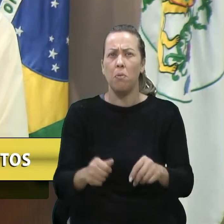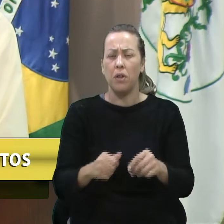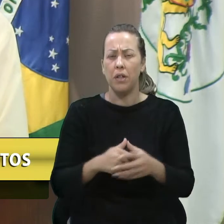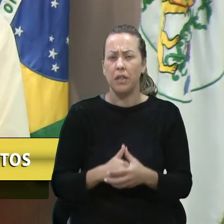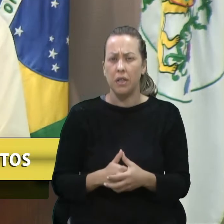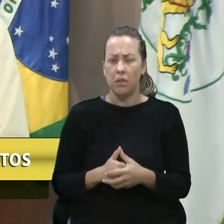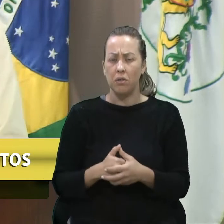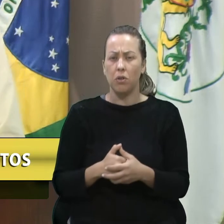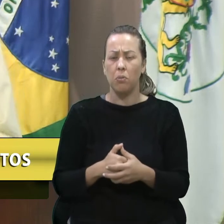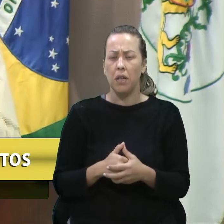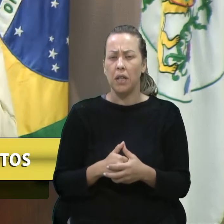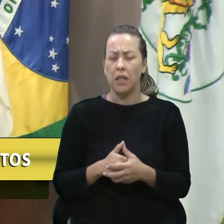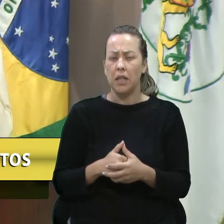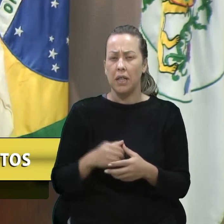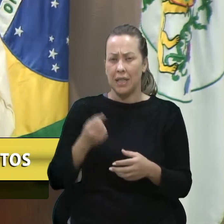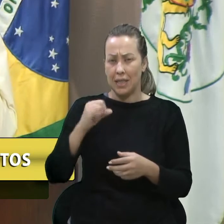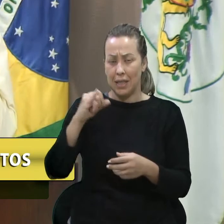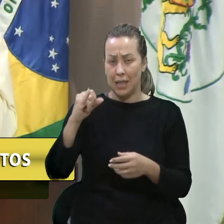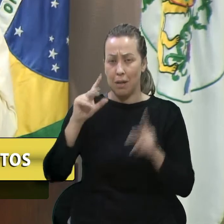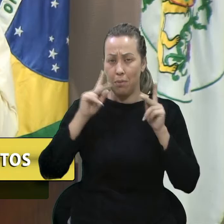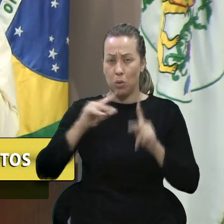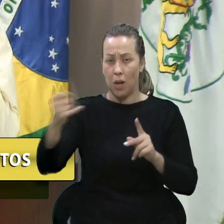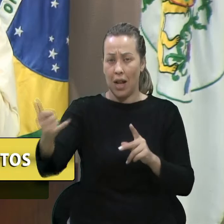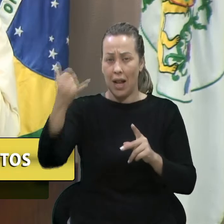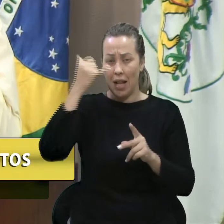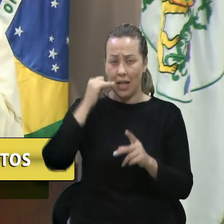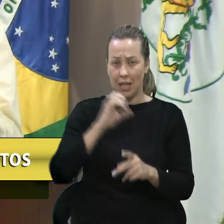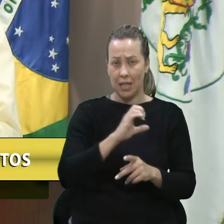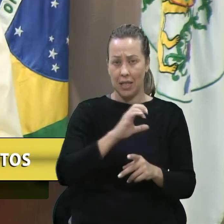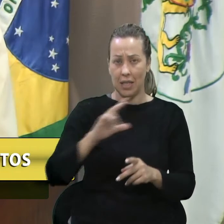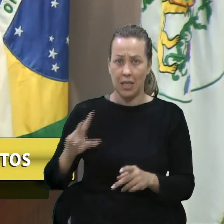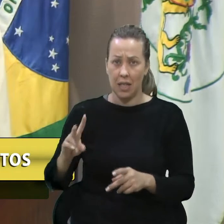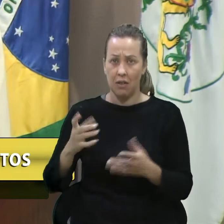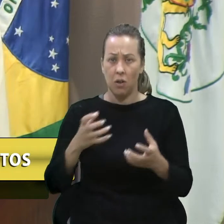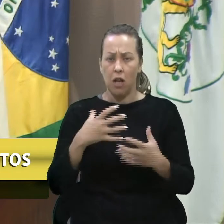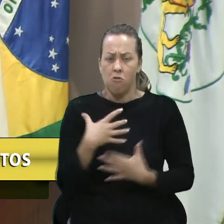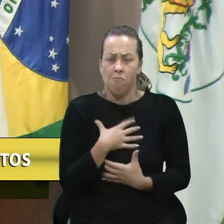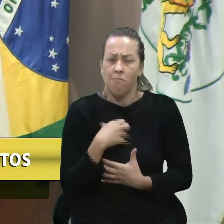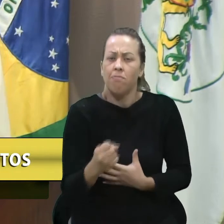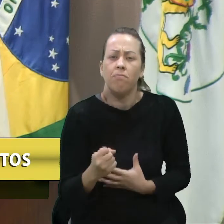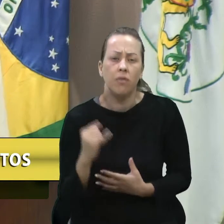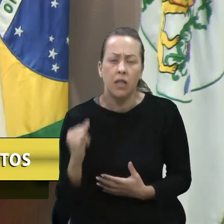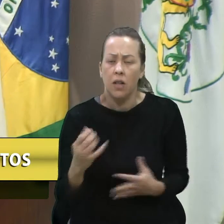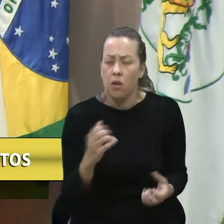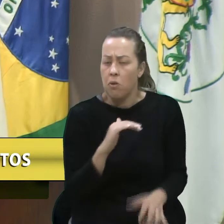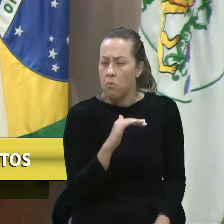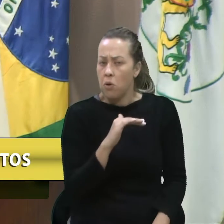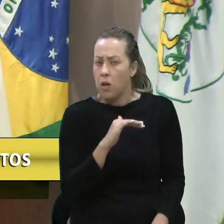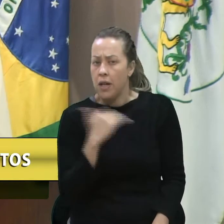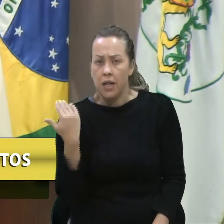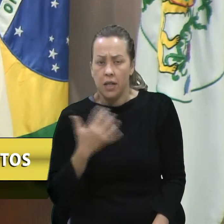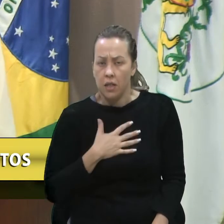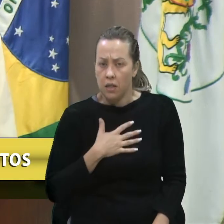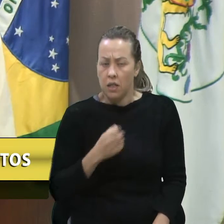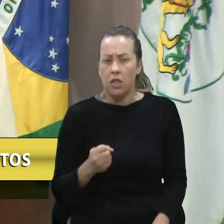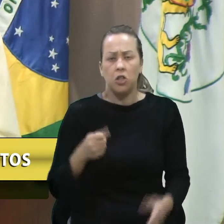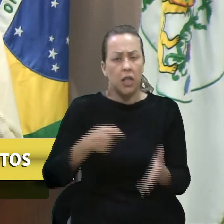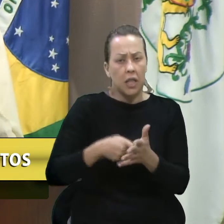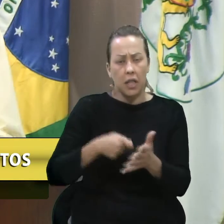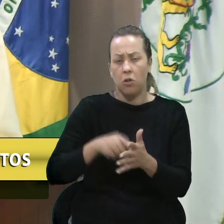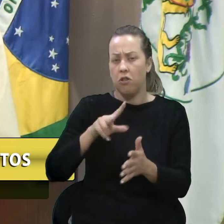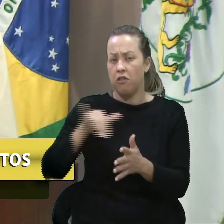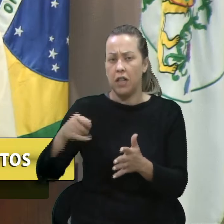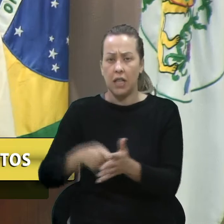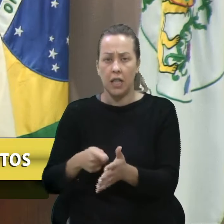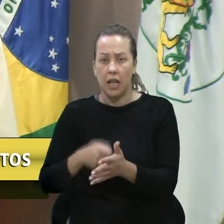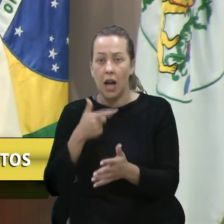pessoa liga para a gente sobre, digamos, eu quero me matar, eu quero morrer por suicídio, já tentou e vai tentar, isso